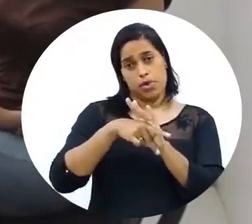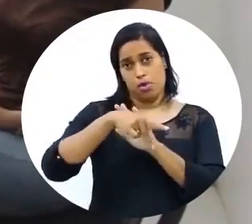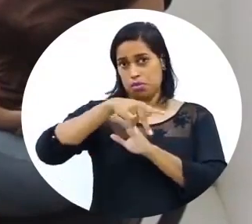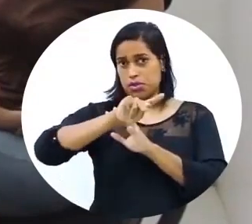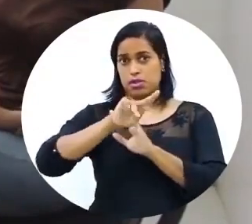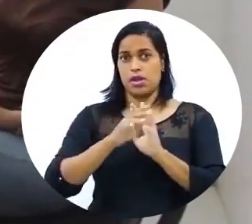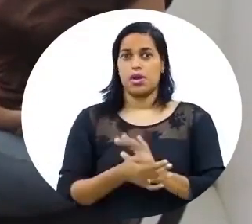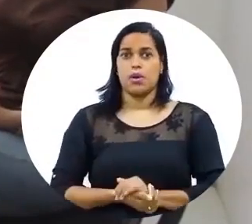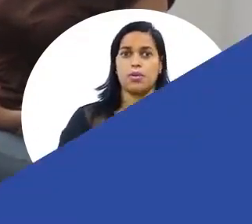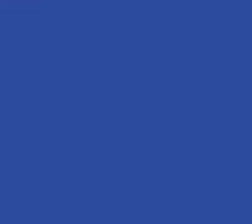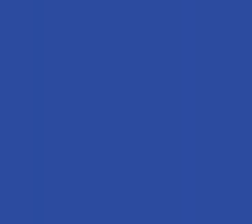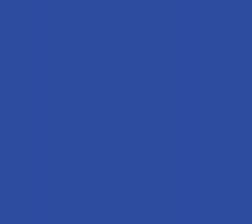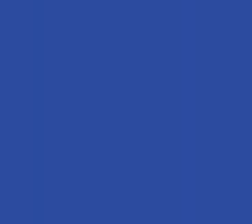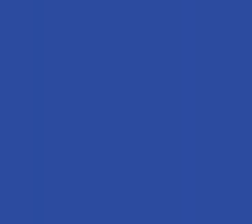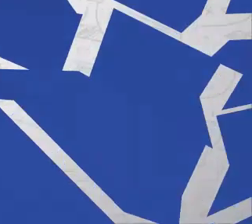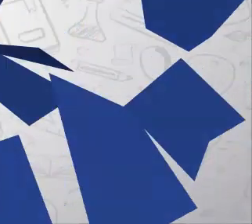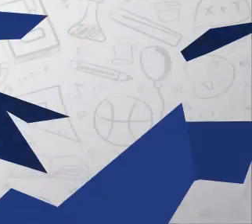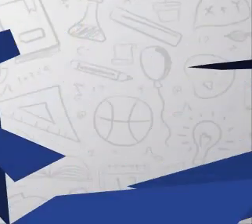mãos. Até a próxima aula.